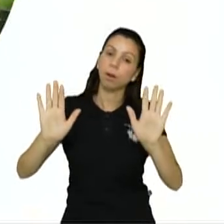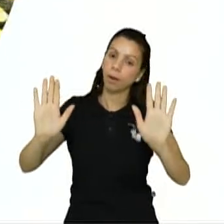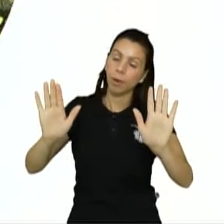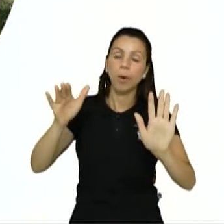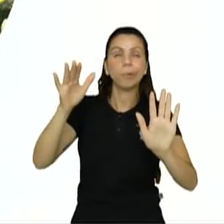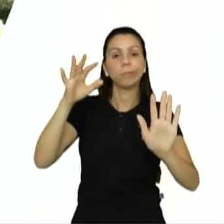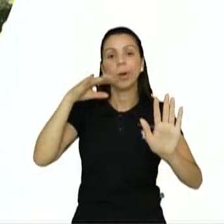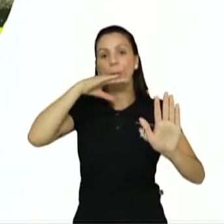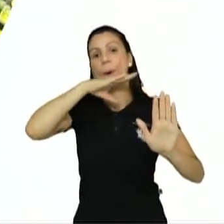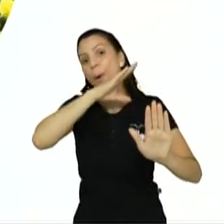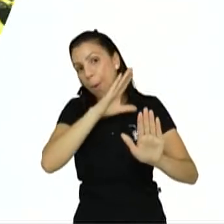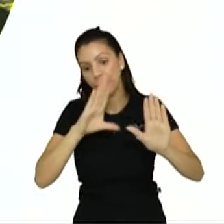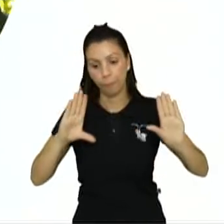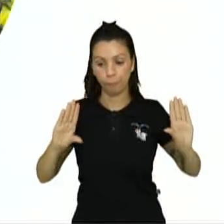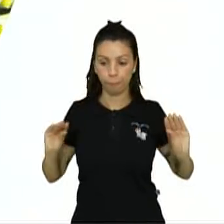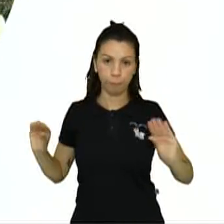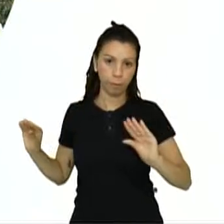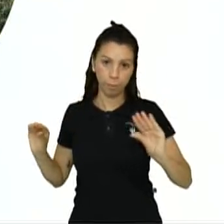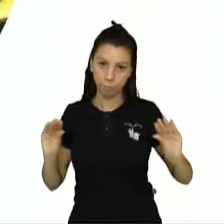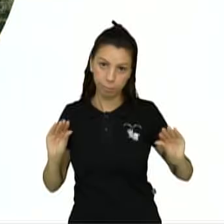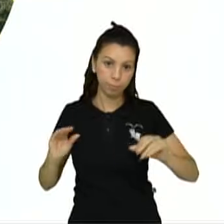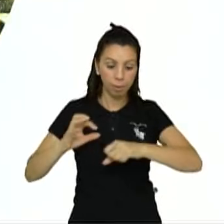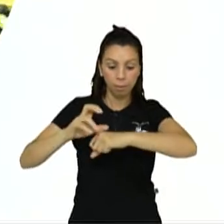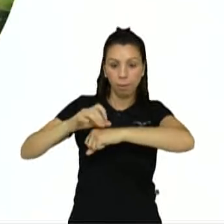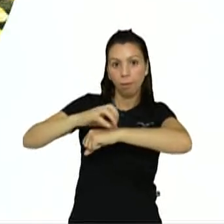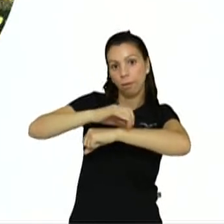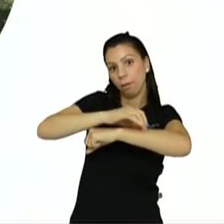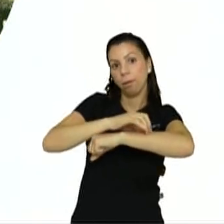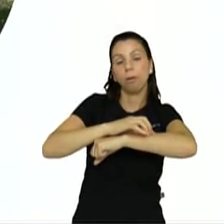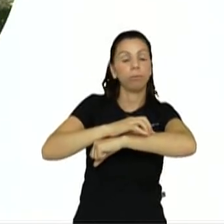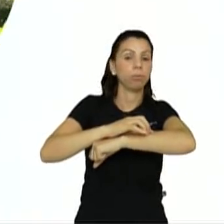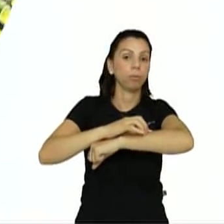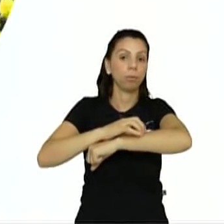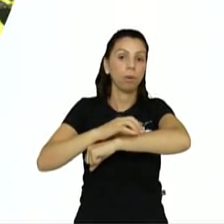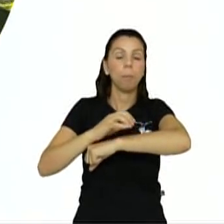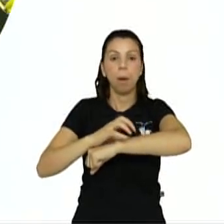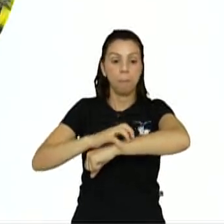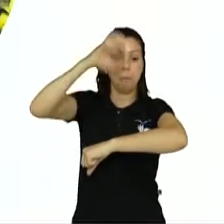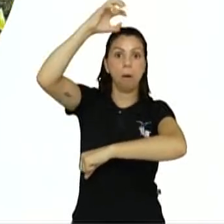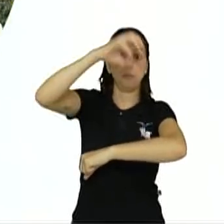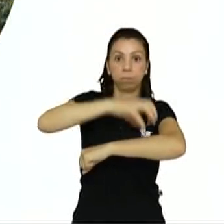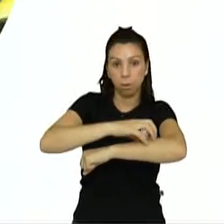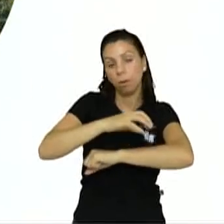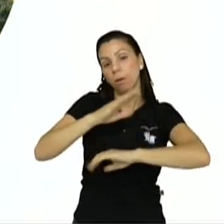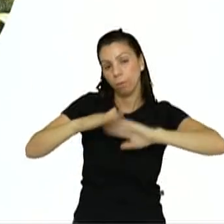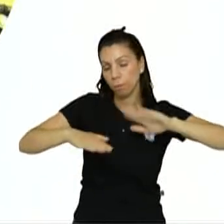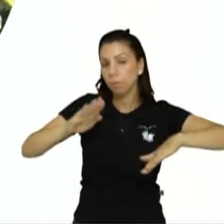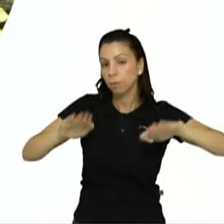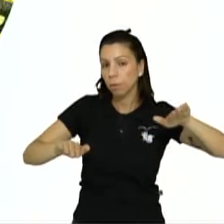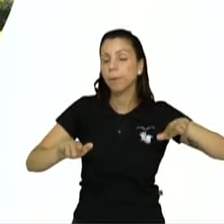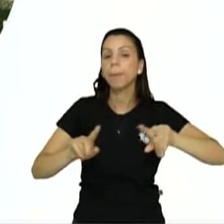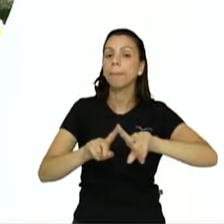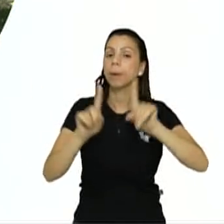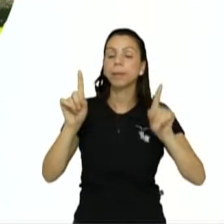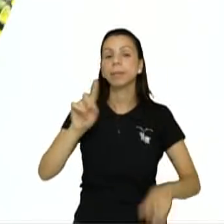vai voar. A aranha, nem todas vão conseguir. Algumas saltam e parece que estão voando, né? Mas não, elas também não